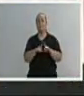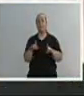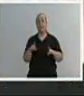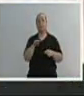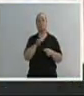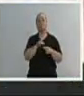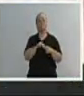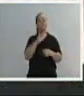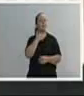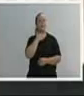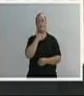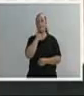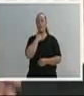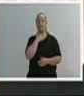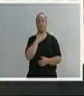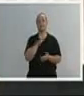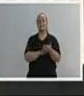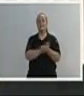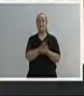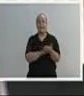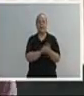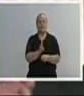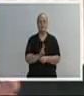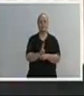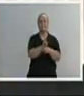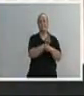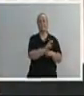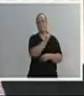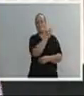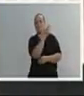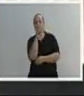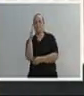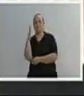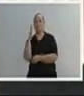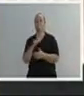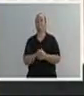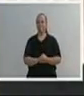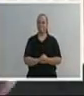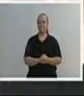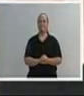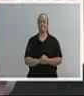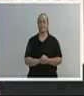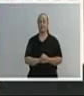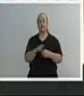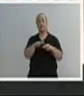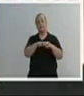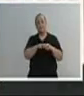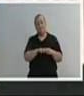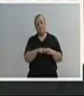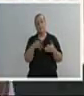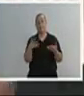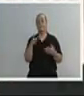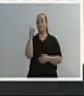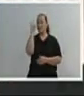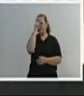competência exclusiva da União, acaba acontecendo esse impedimento da desburocratização, que muito bem falou